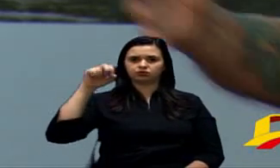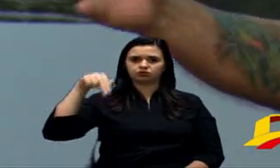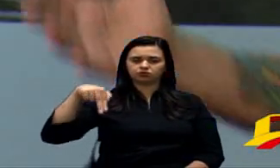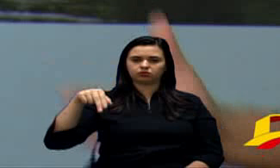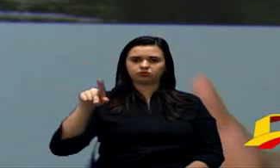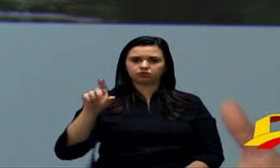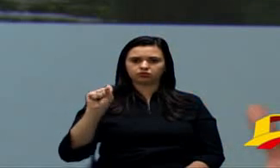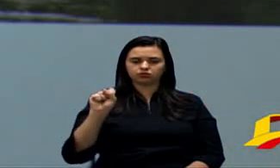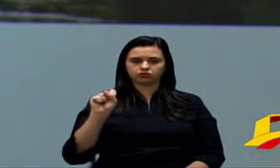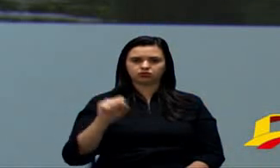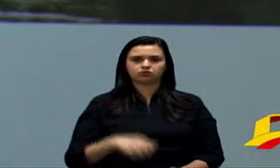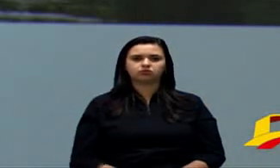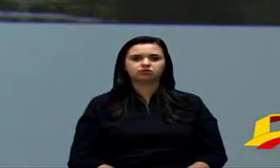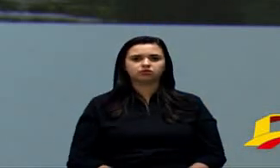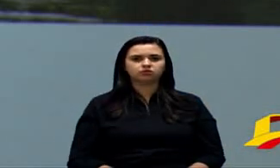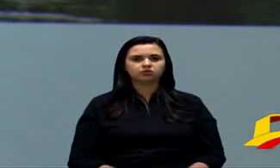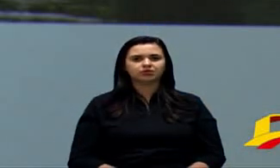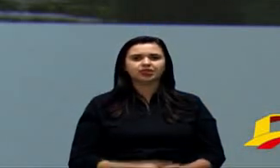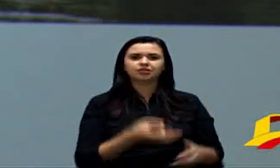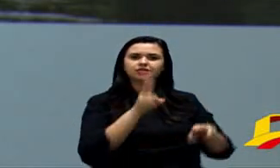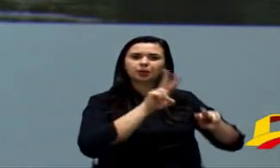como espetáculo.